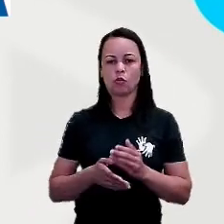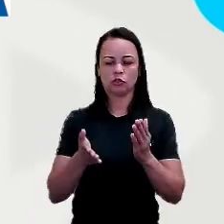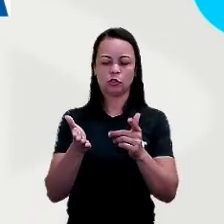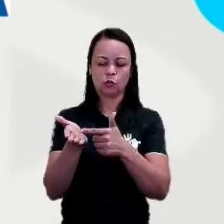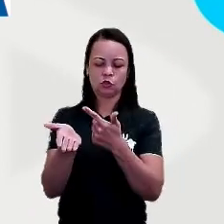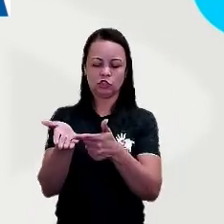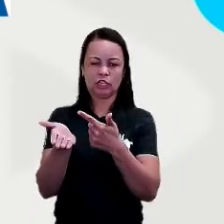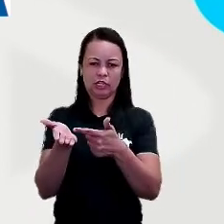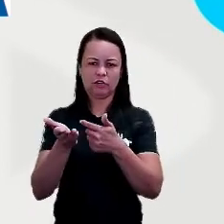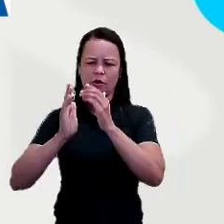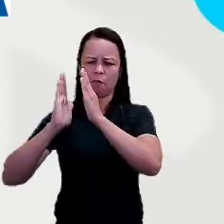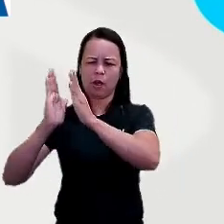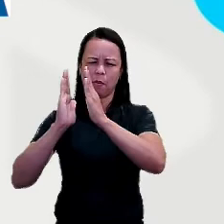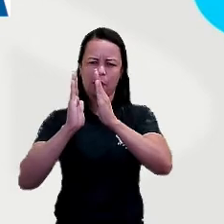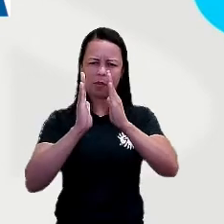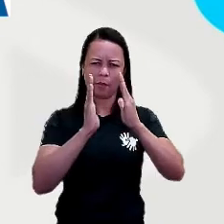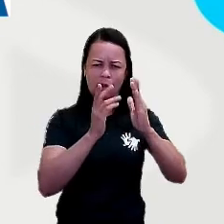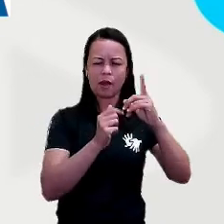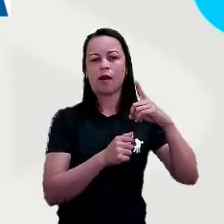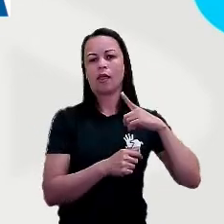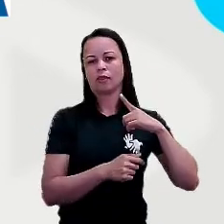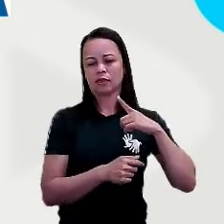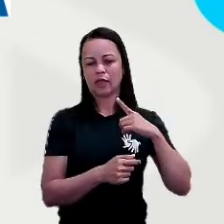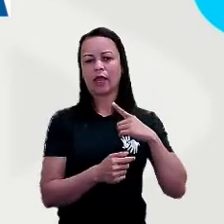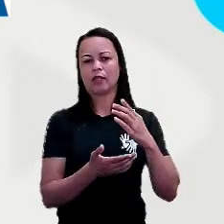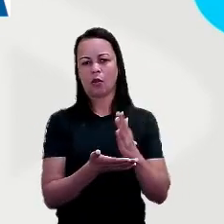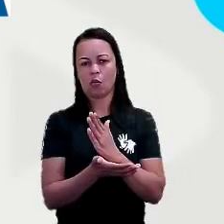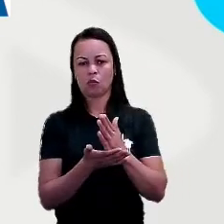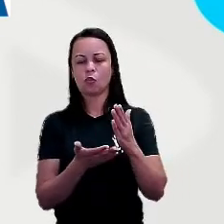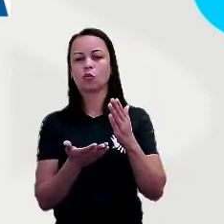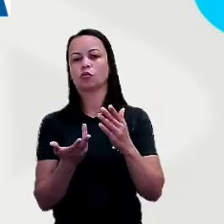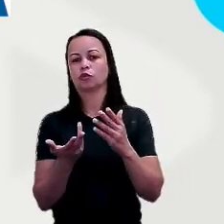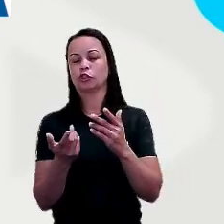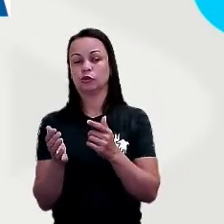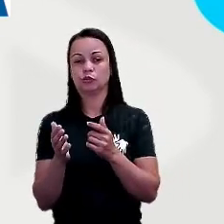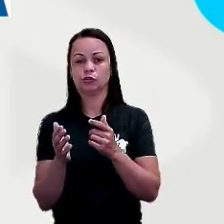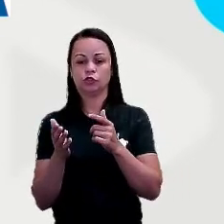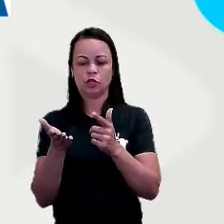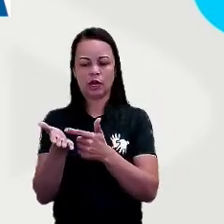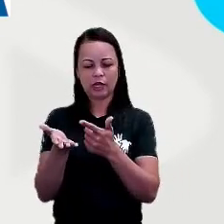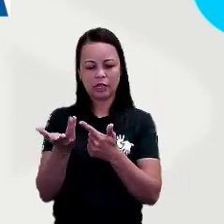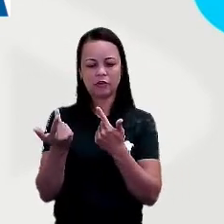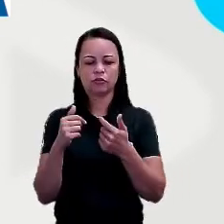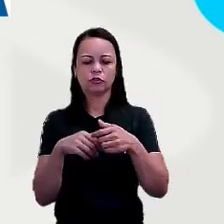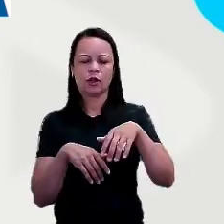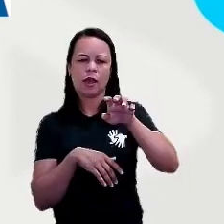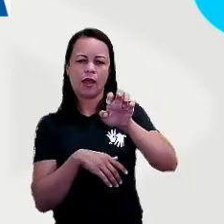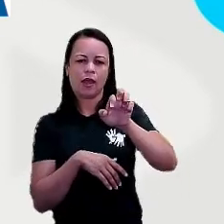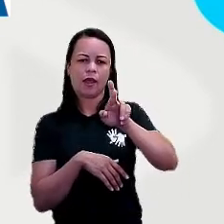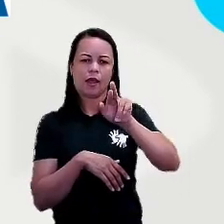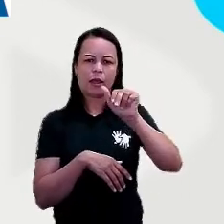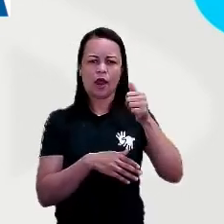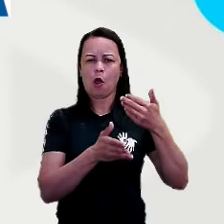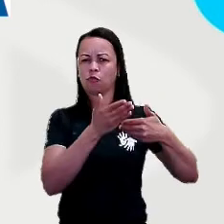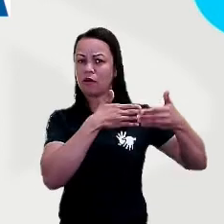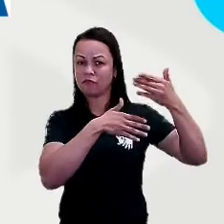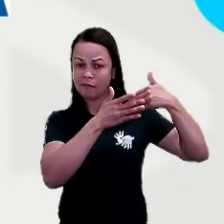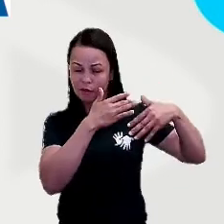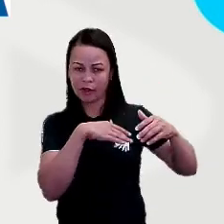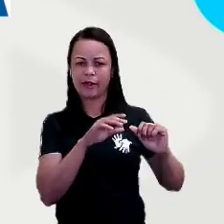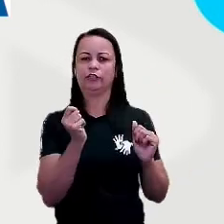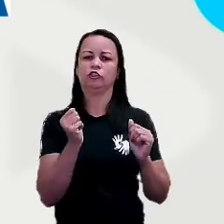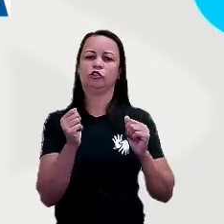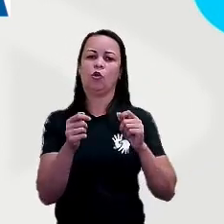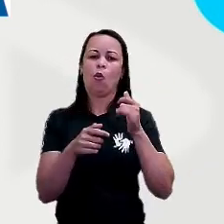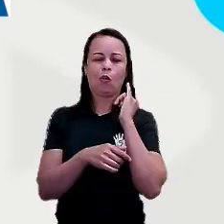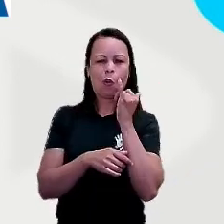eles são chamados por esses nomes, né? Tem um dos livros é Conto de Fadas, o outro era uma vez. E o narrador, ele